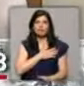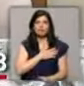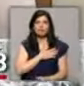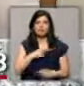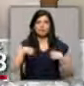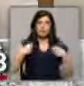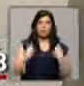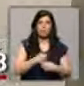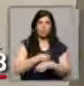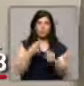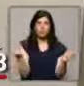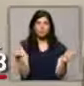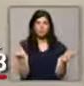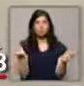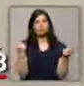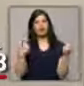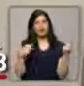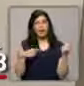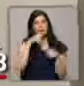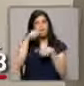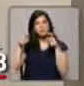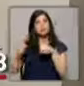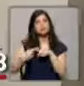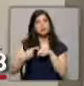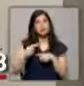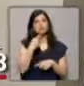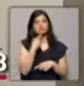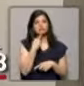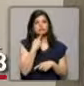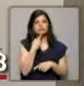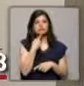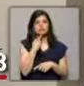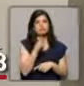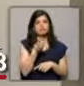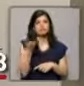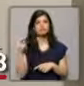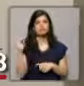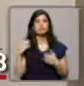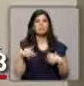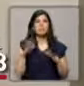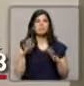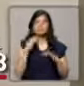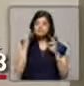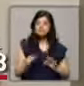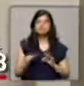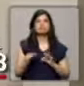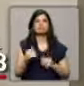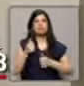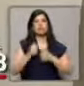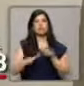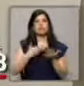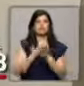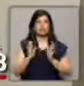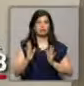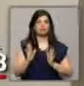É verdade, Carla, já há muitas pessoas interessadas, mas de momento ainda não há assim candidatos em concreto, podemos dizer. Amanhã já